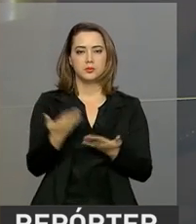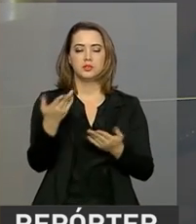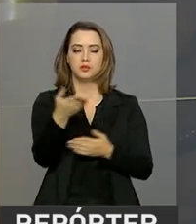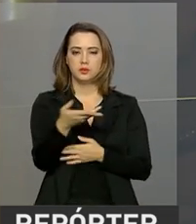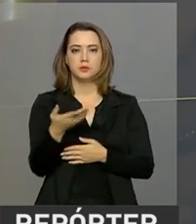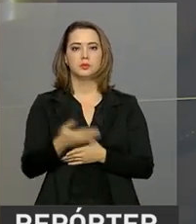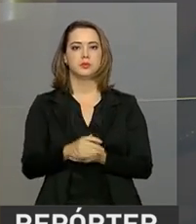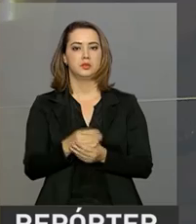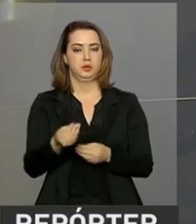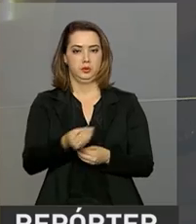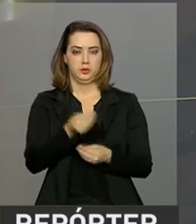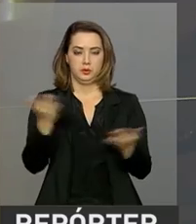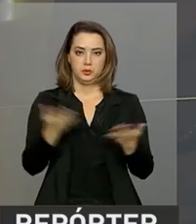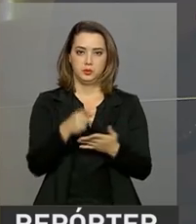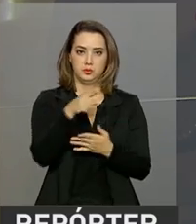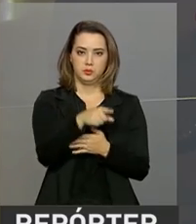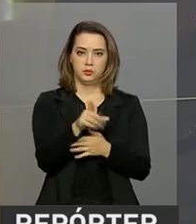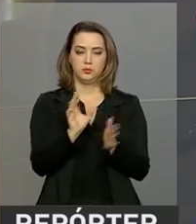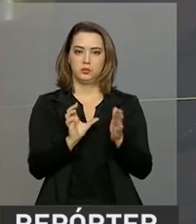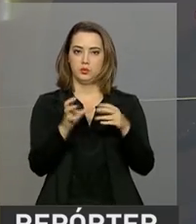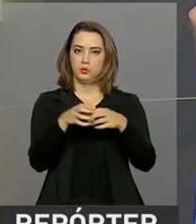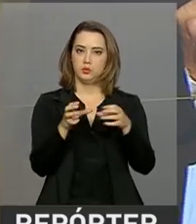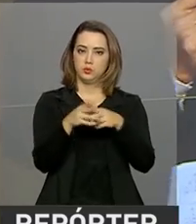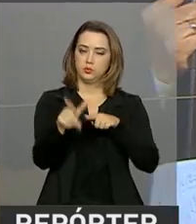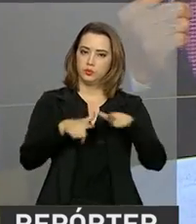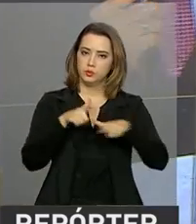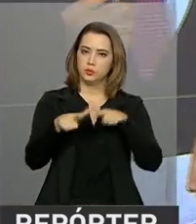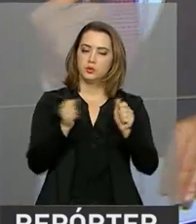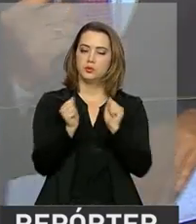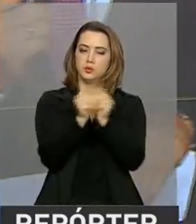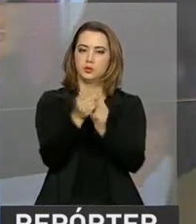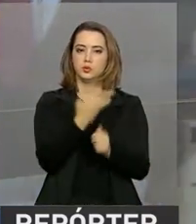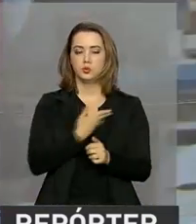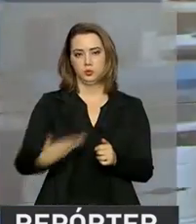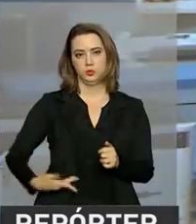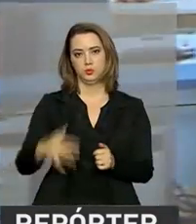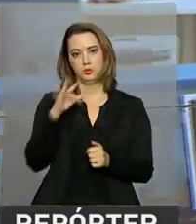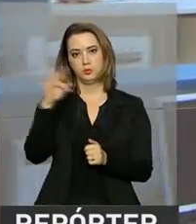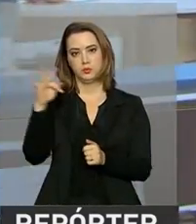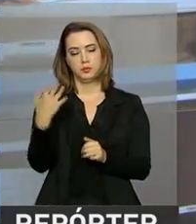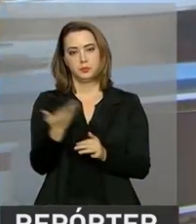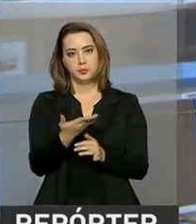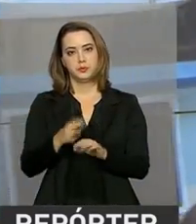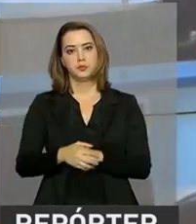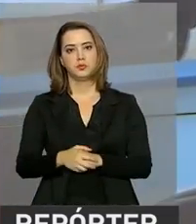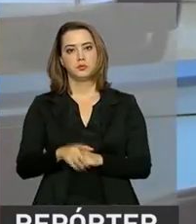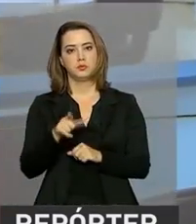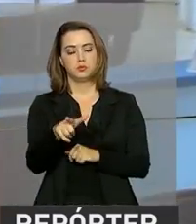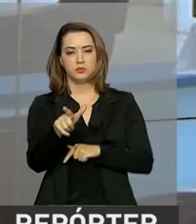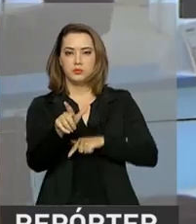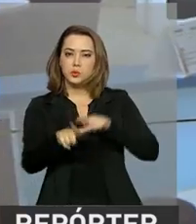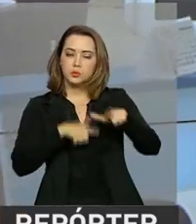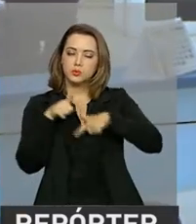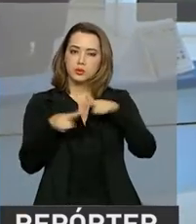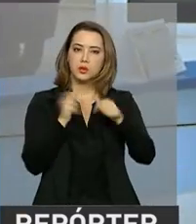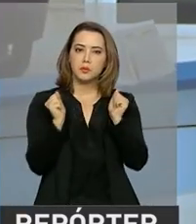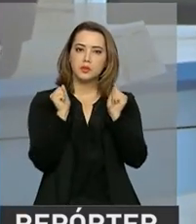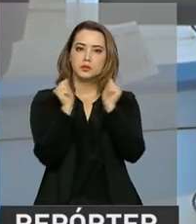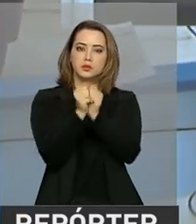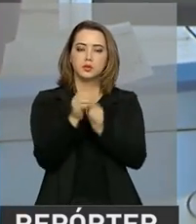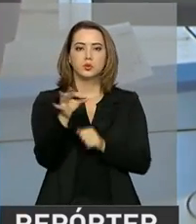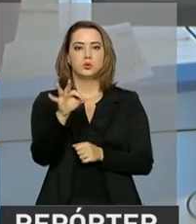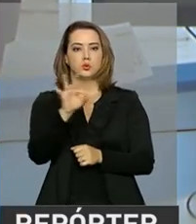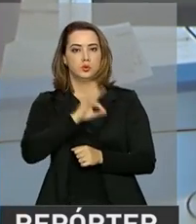reunião de representantes das centrais sindicais com o governo obrigado Mais uma vez uma operação do Ministério da Transparência e da Polícia